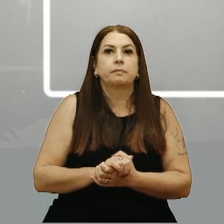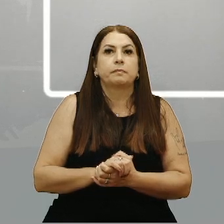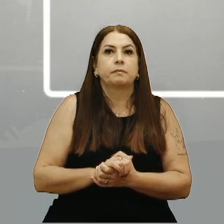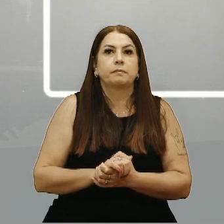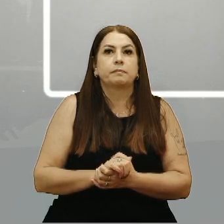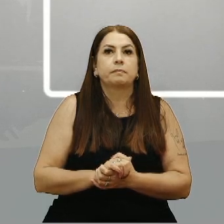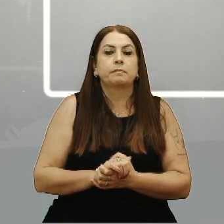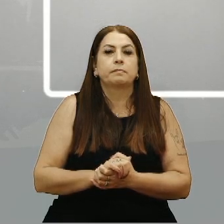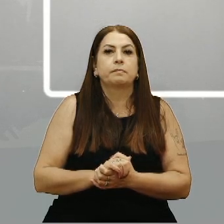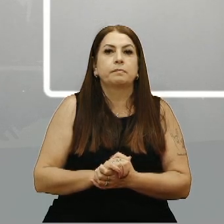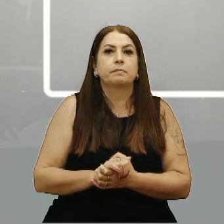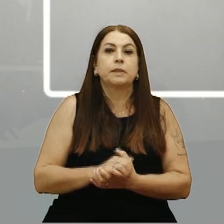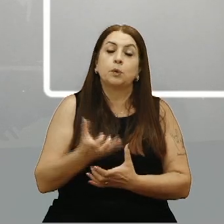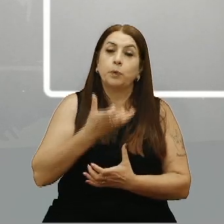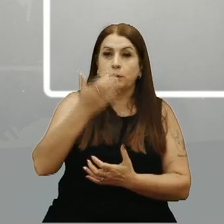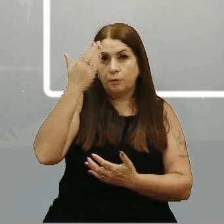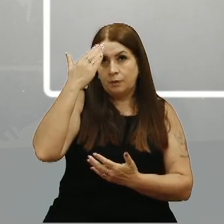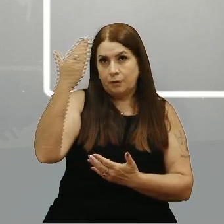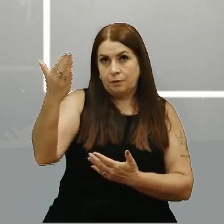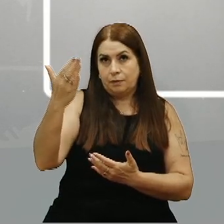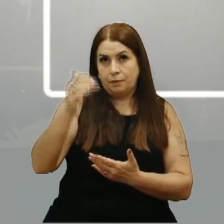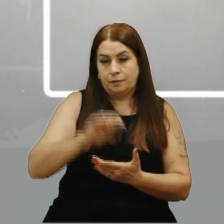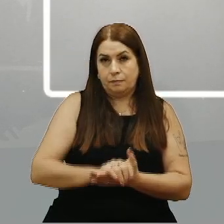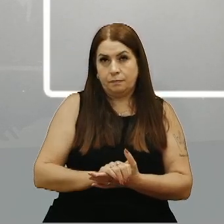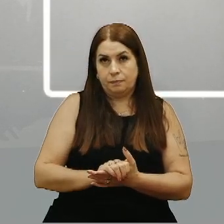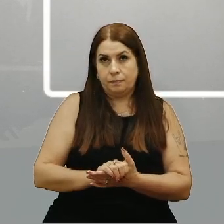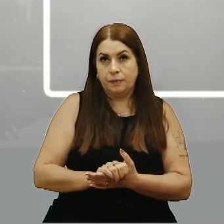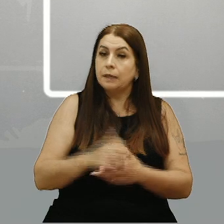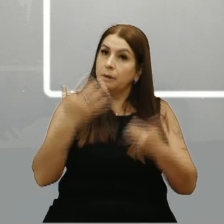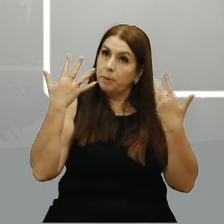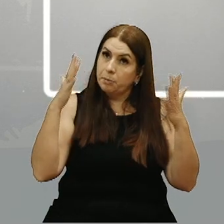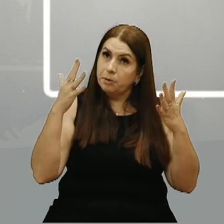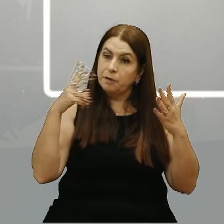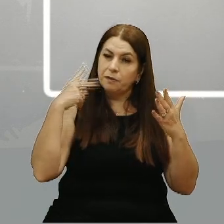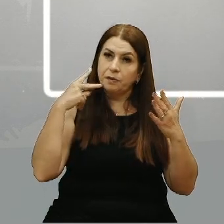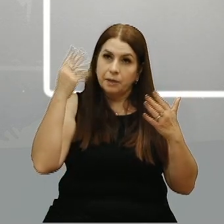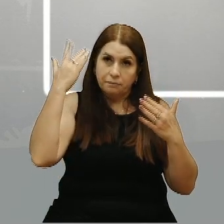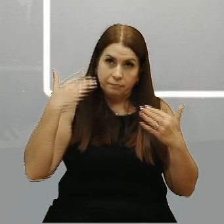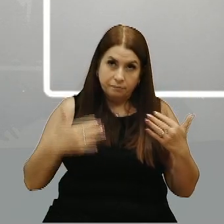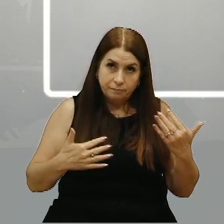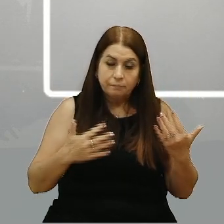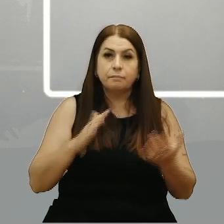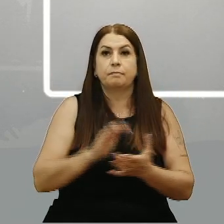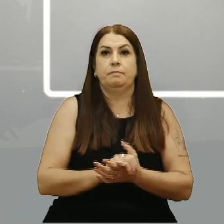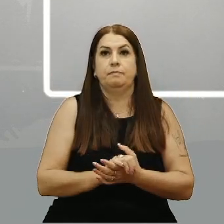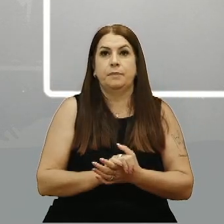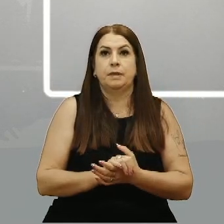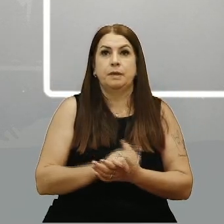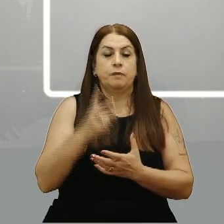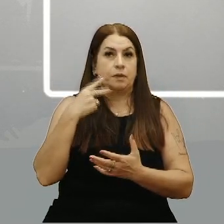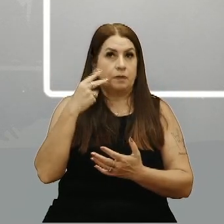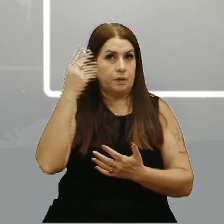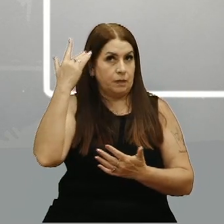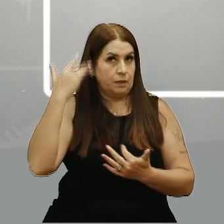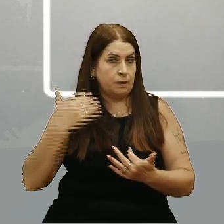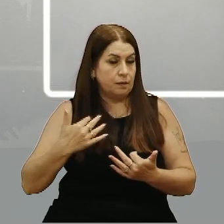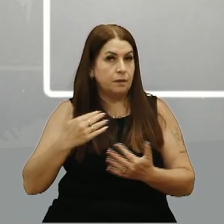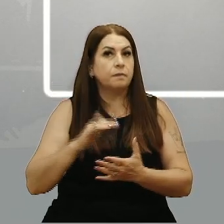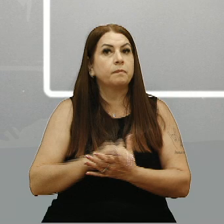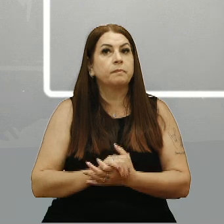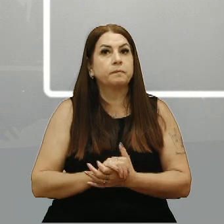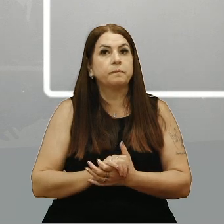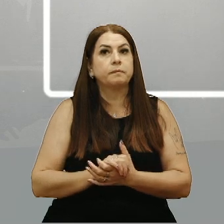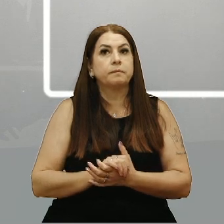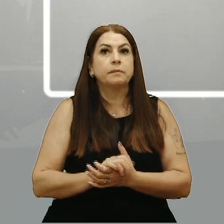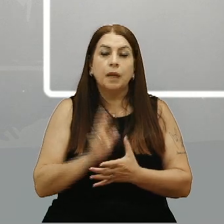Eu quero agradecer a parte, vereador, e parabenizar a vereadora Daiane, né? A vereadora Daiane é